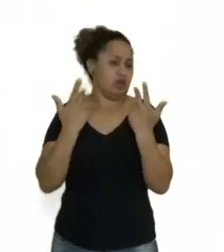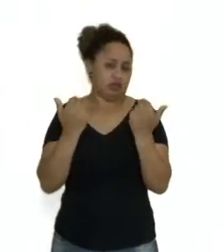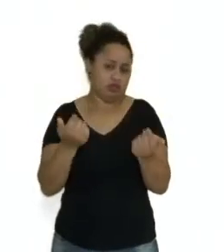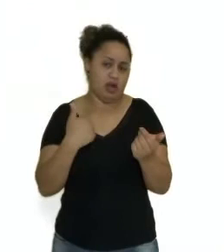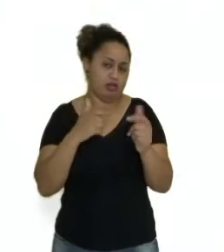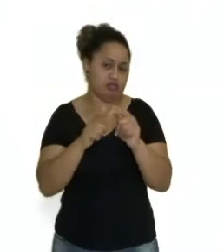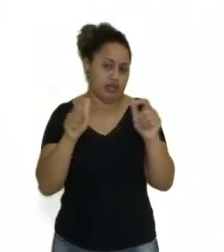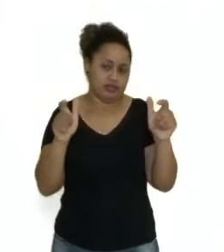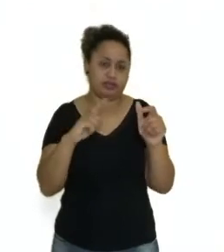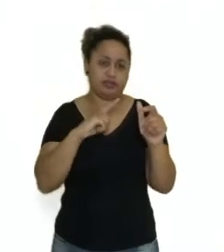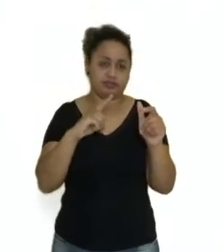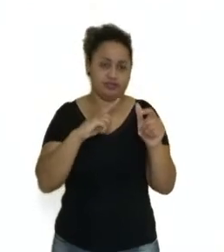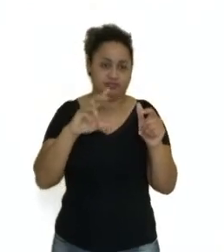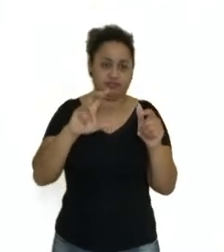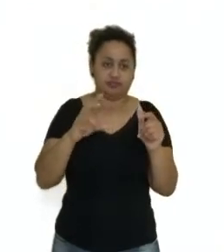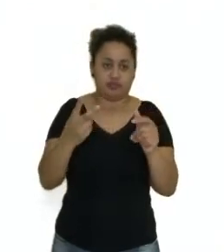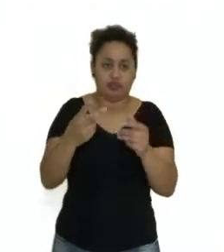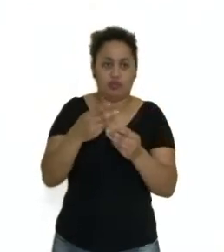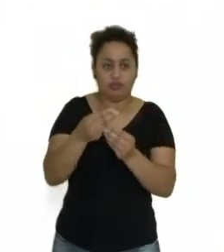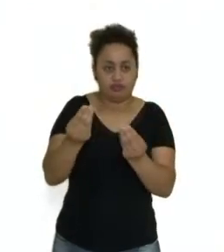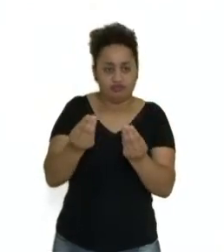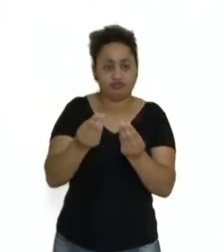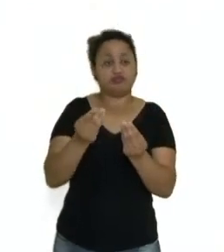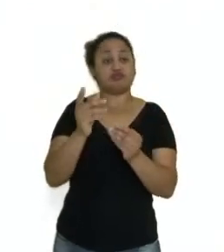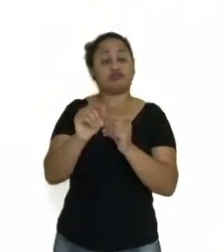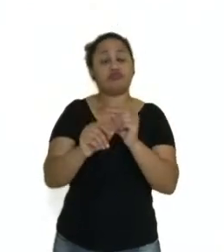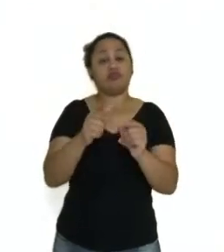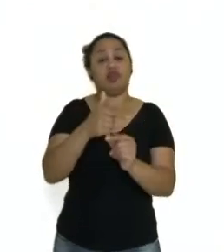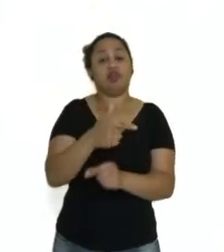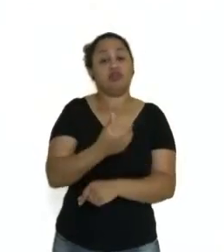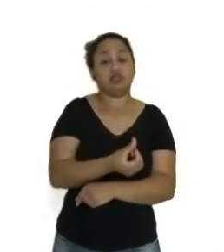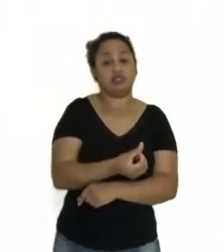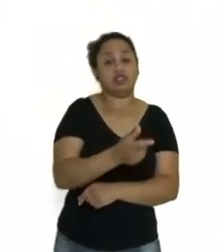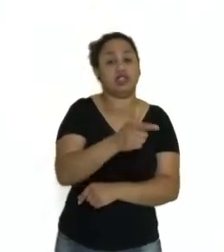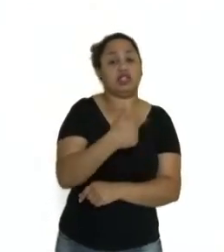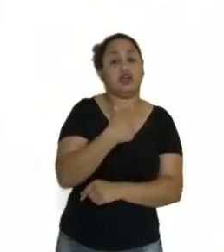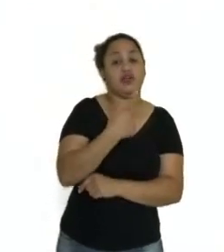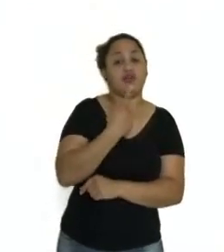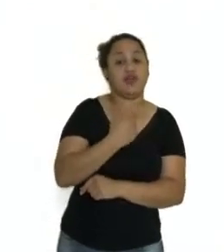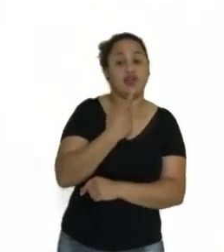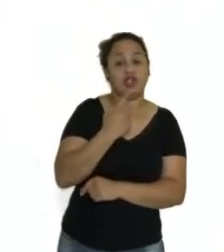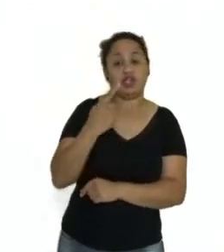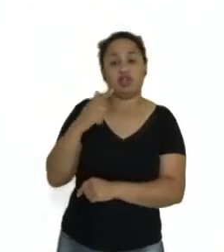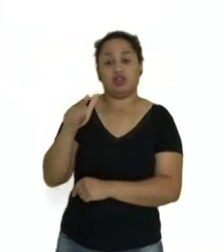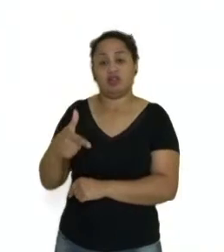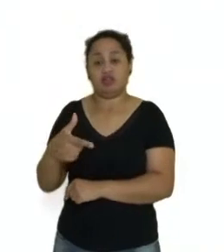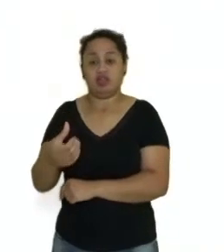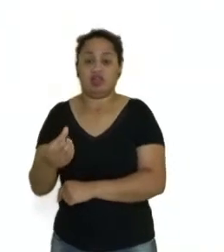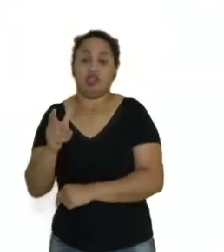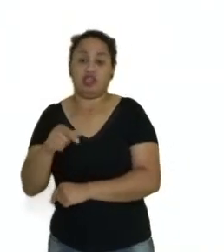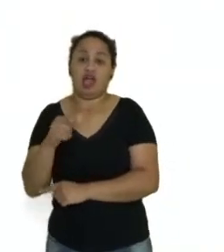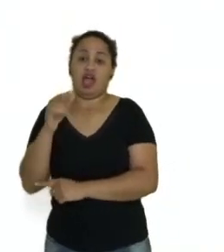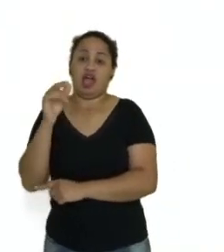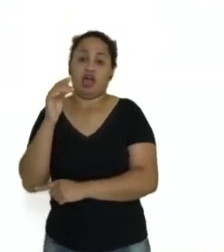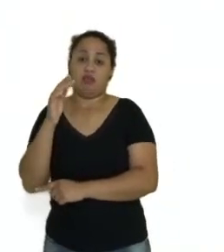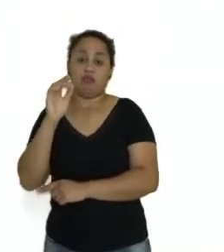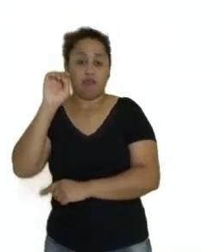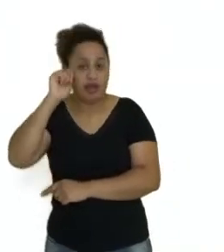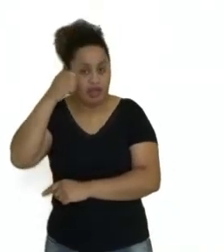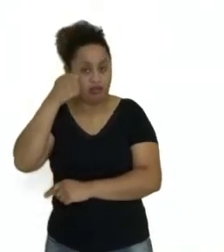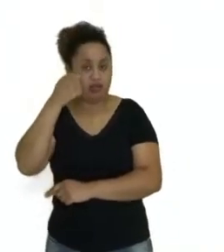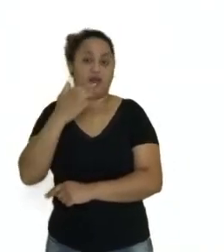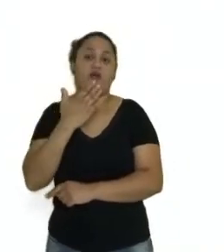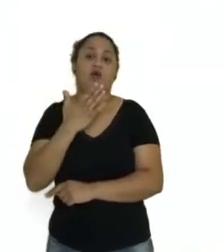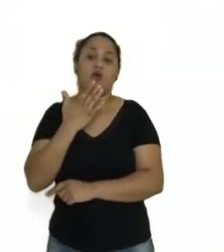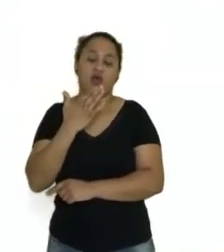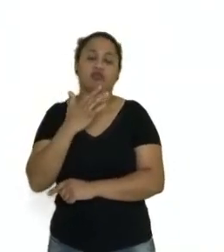O que tem 52 cartas, que são 26 cartas da cor vermelha e 26 cartas da cor preta. A